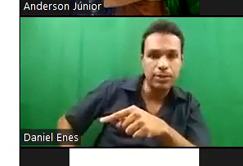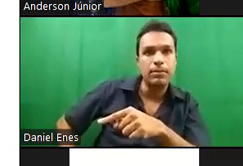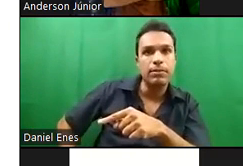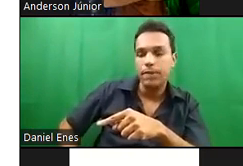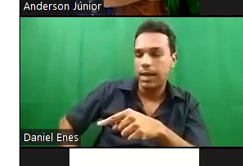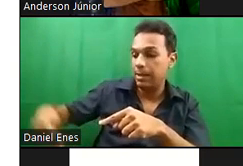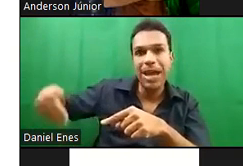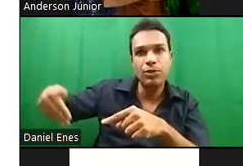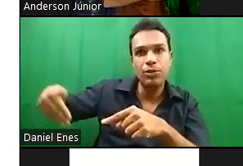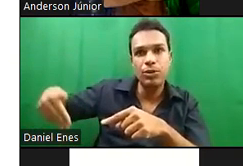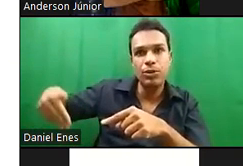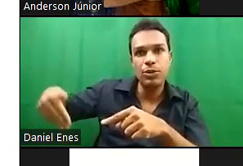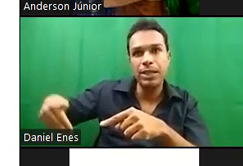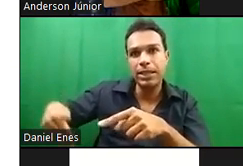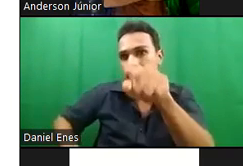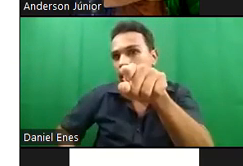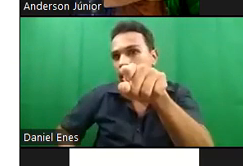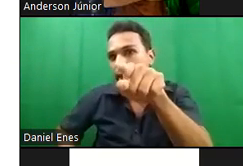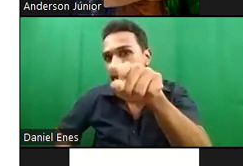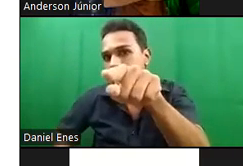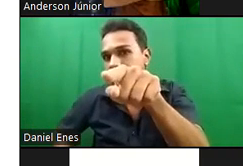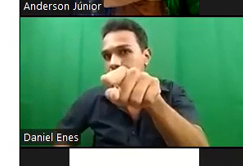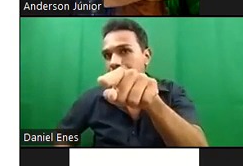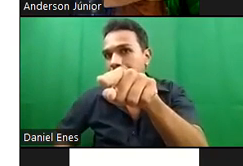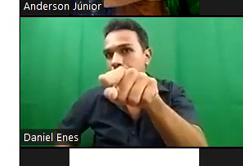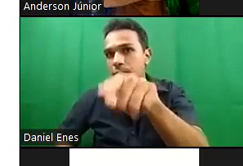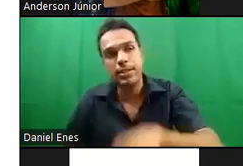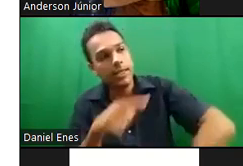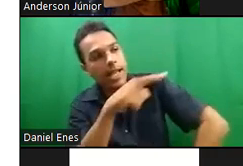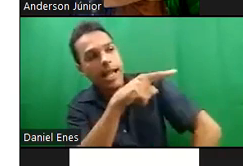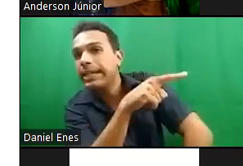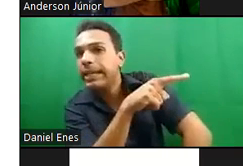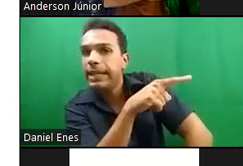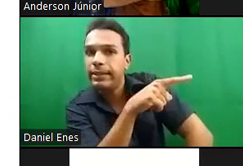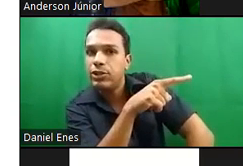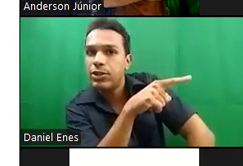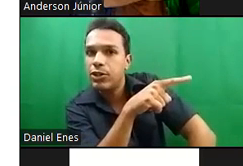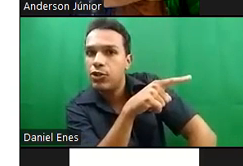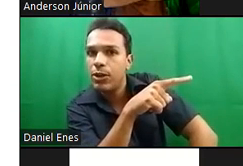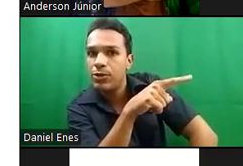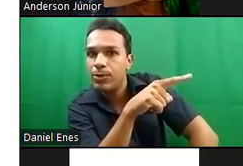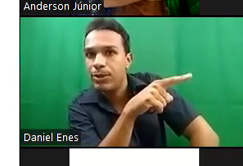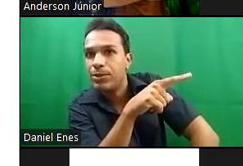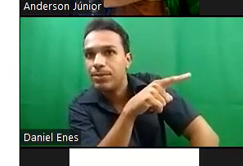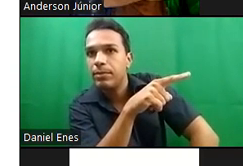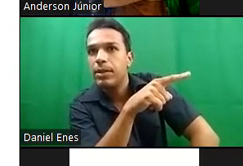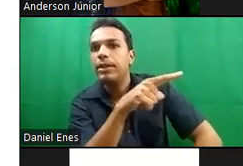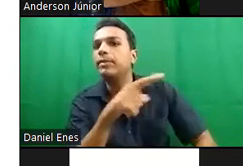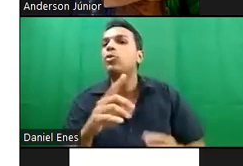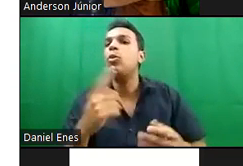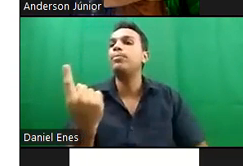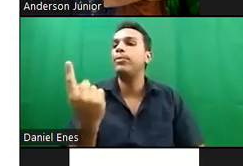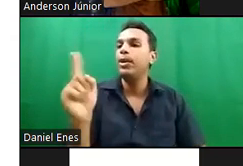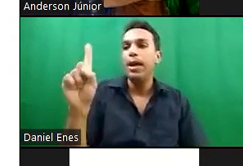Este, aqui perto de mim. Esse aí, perto de você. Aquele, distante de nós dois.